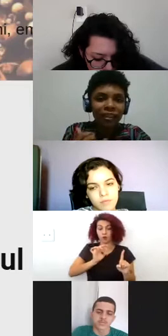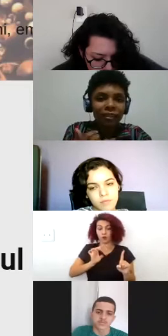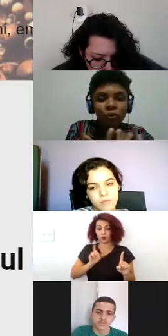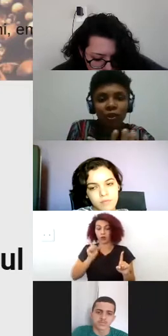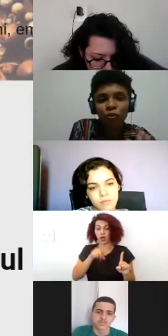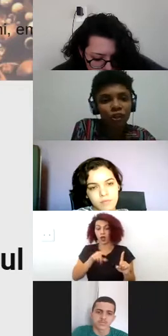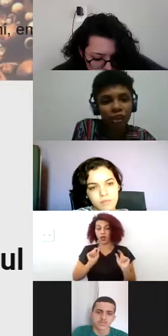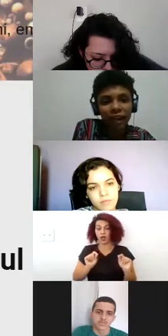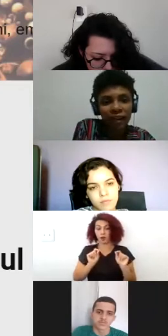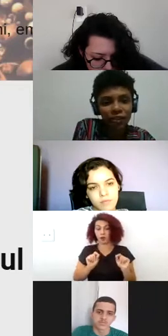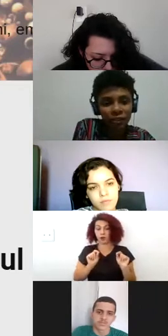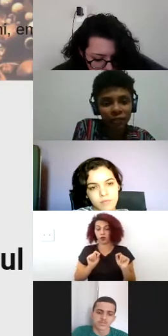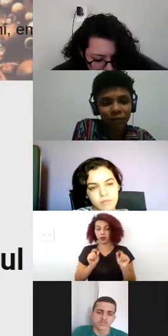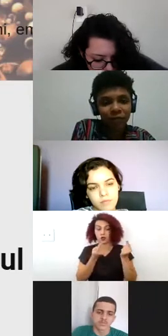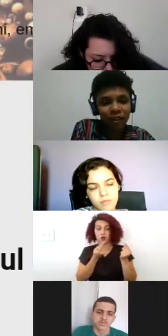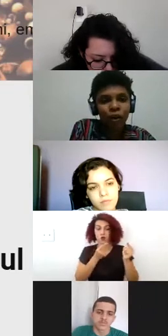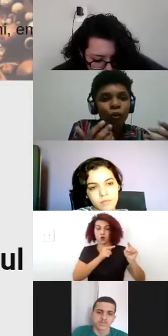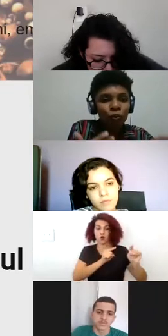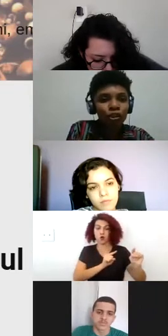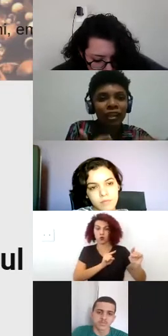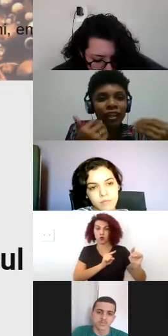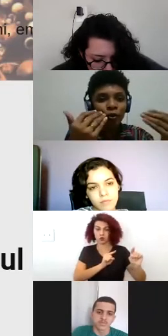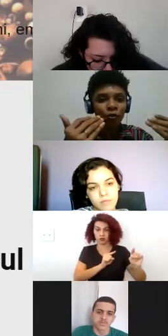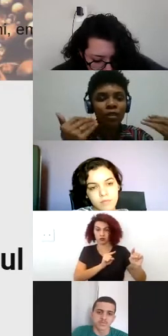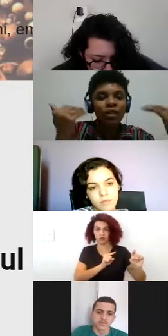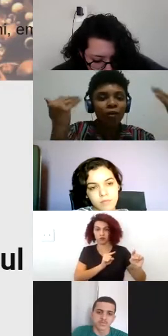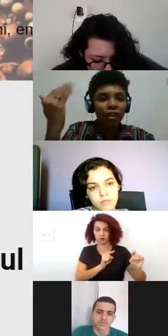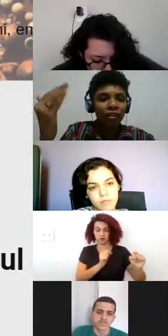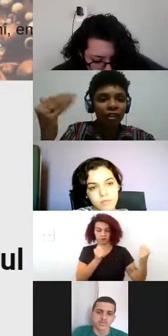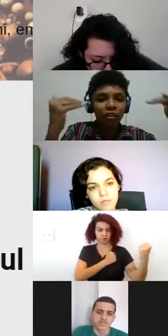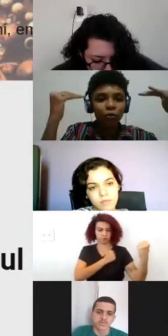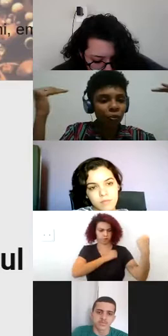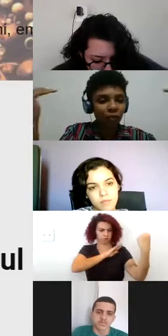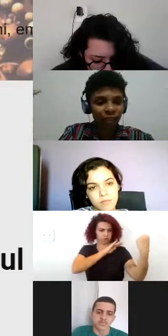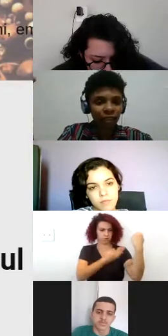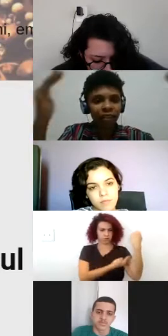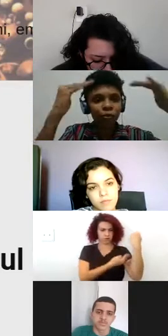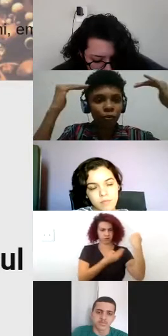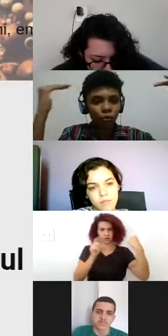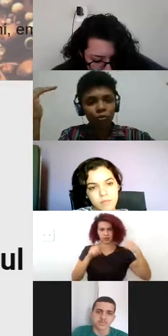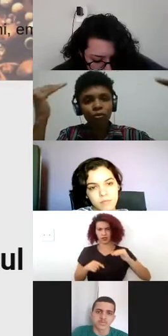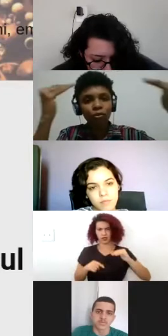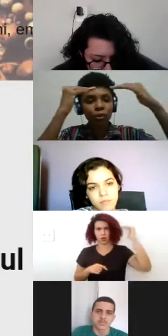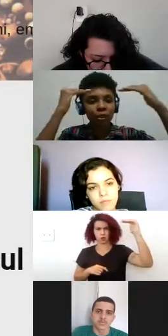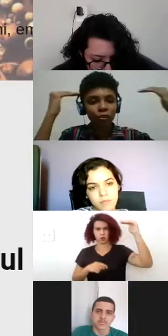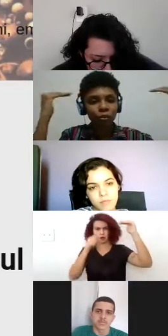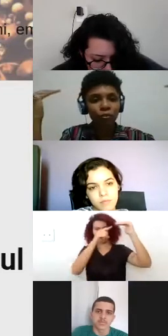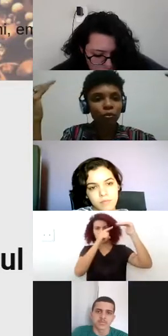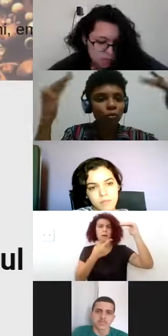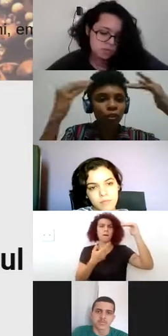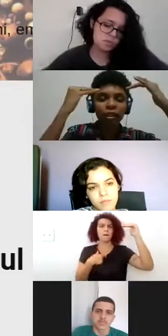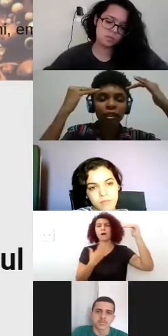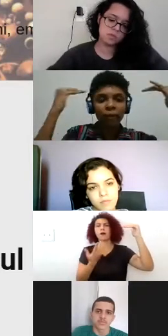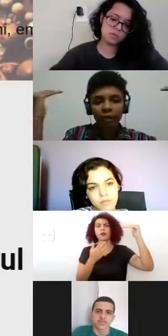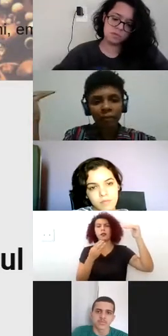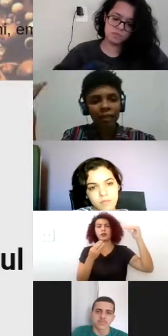de um padrão de masculinidade onde aquele homem que é o garanhão que está no topo da cadeia que come todo mundo que manda em